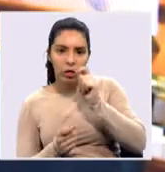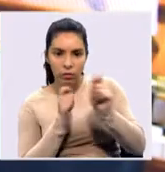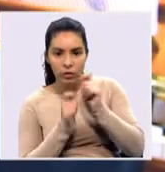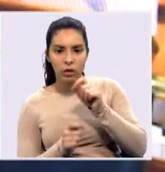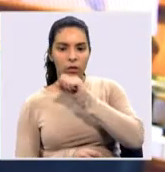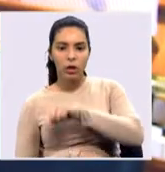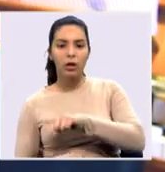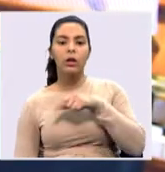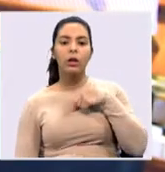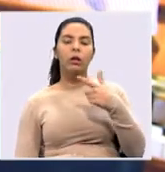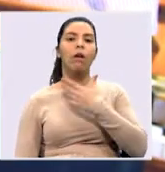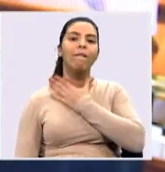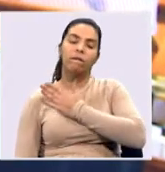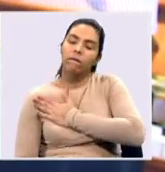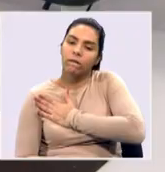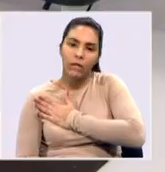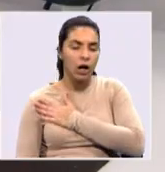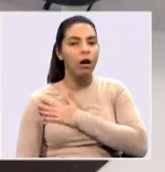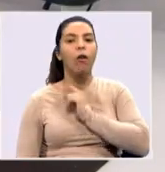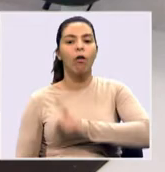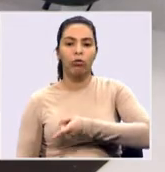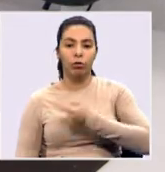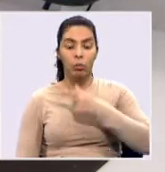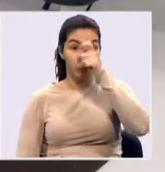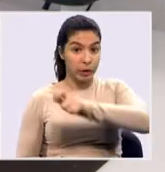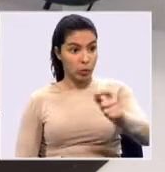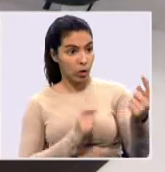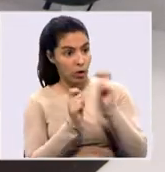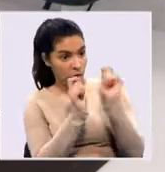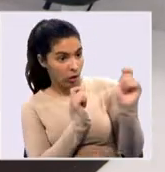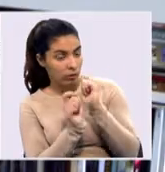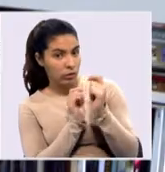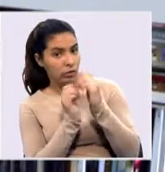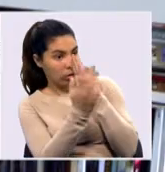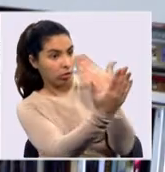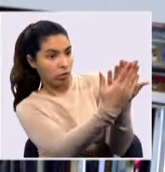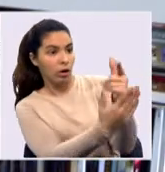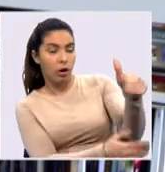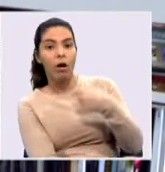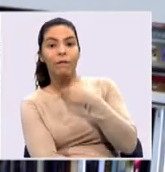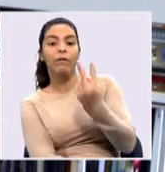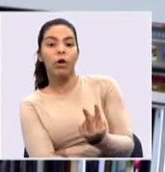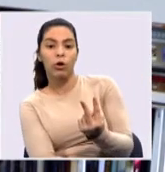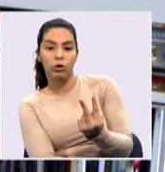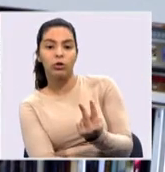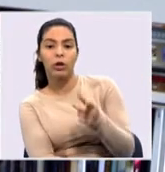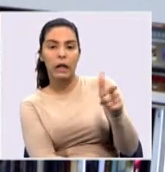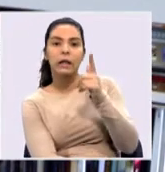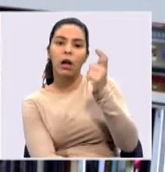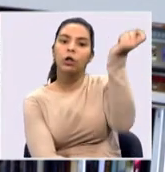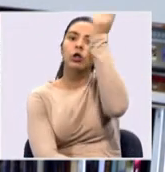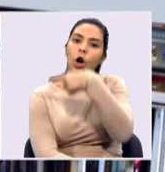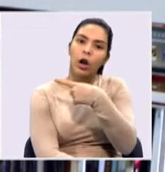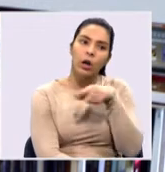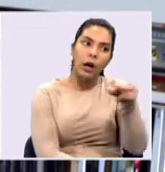muito. O que mais me fascina é a ideia de que ao entrevistarmos e ao darmos voz às pessoas